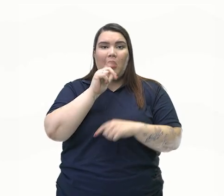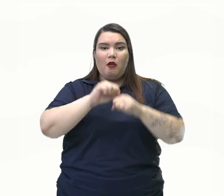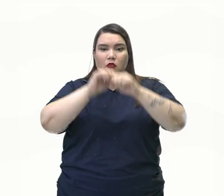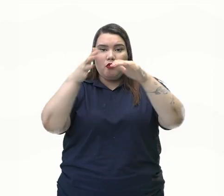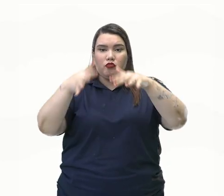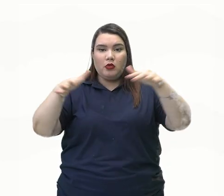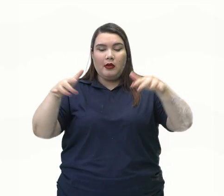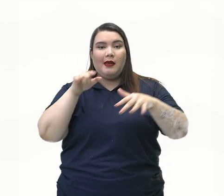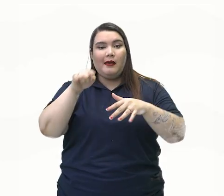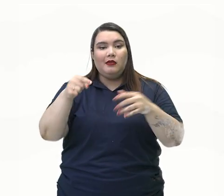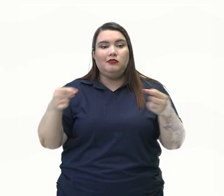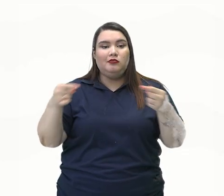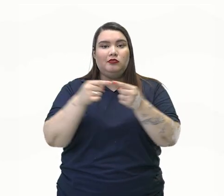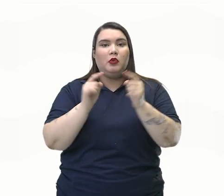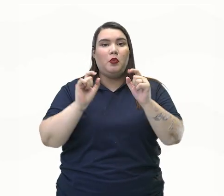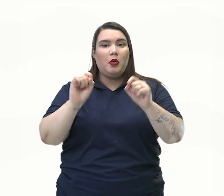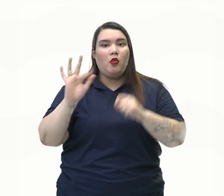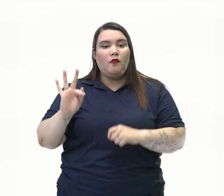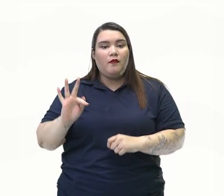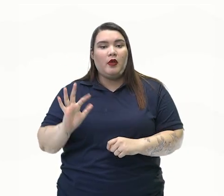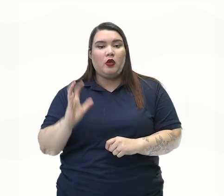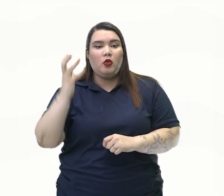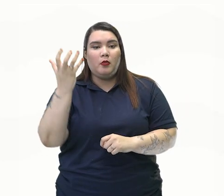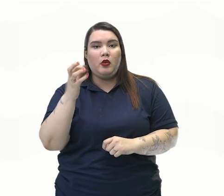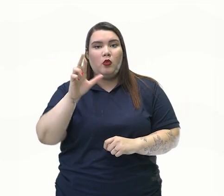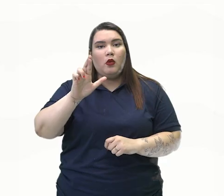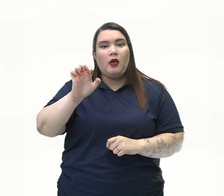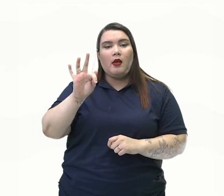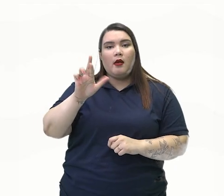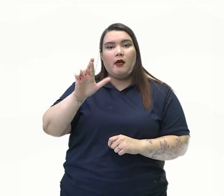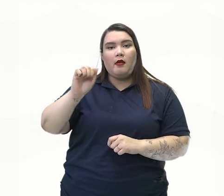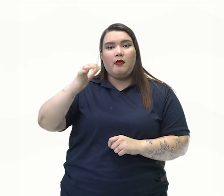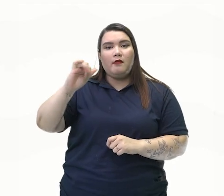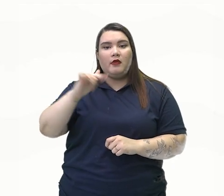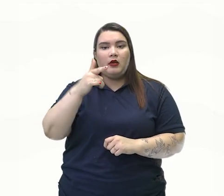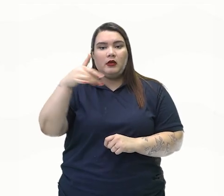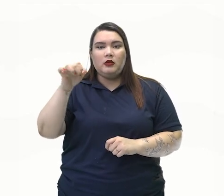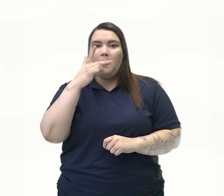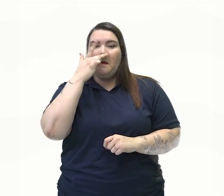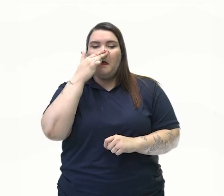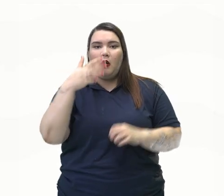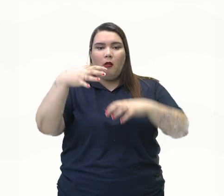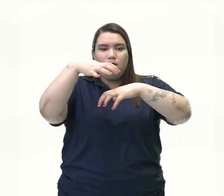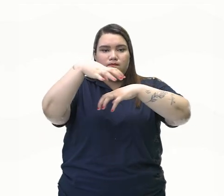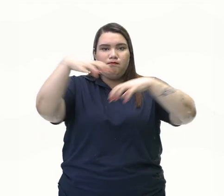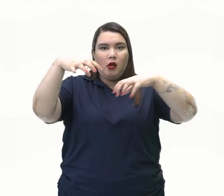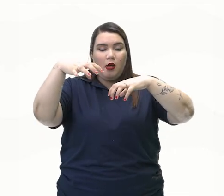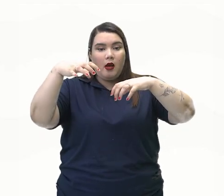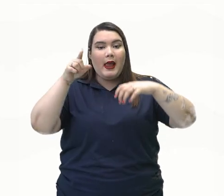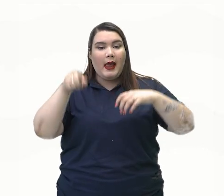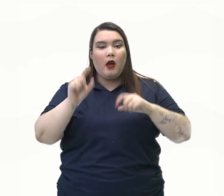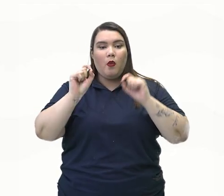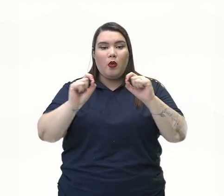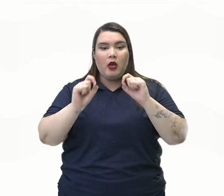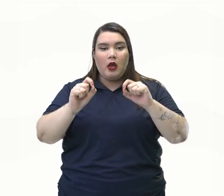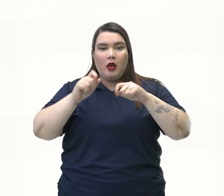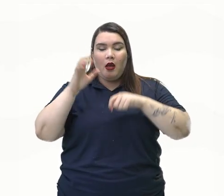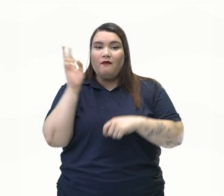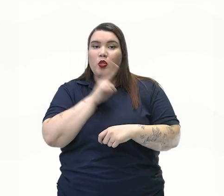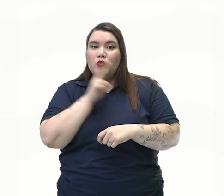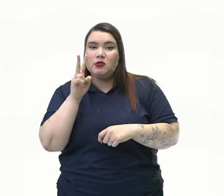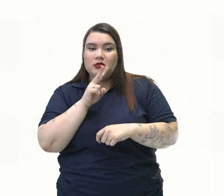piscina e temos aí a refração. Mudança da velocidade de propagação da onda